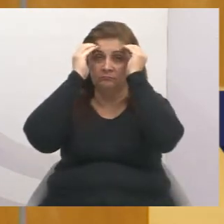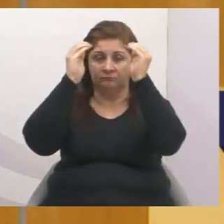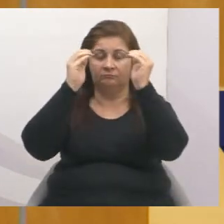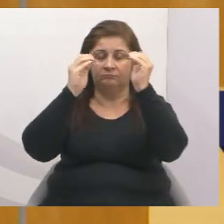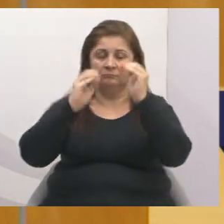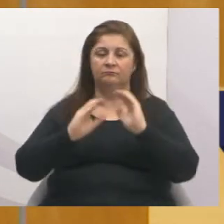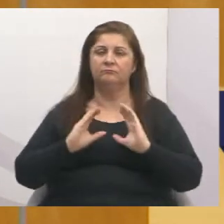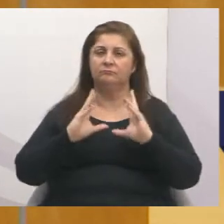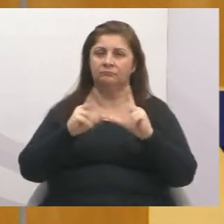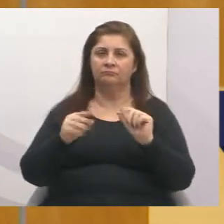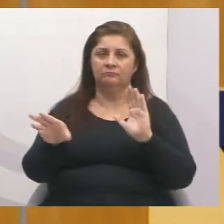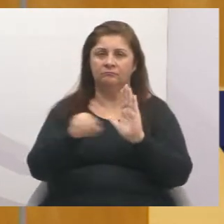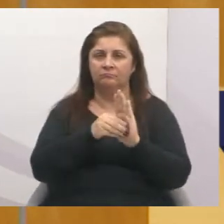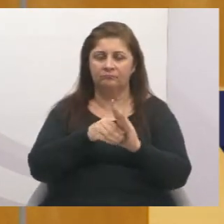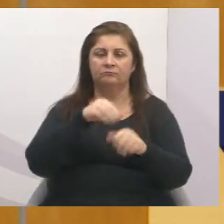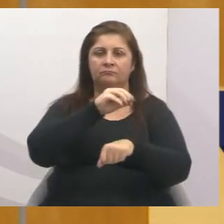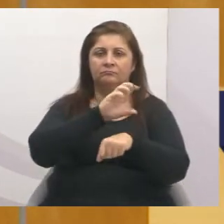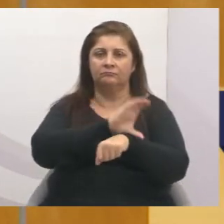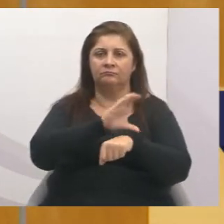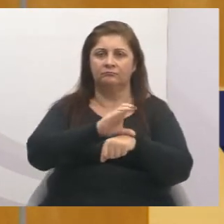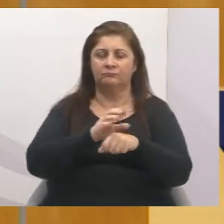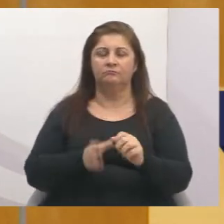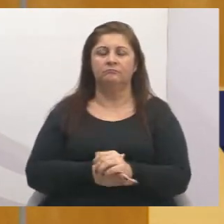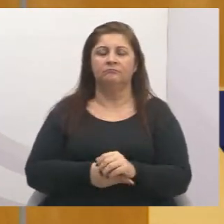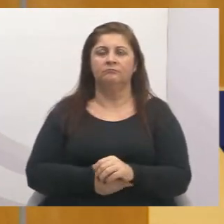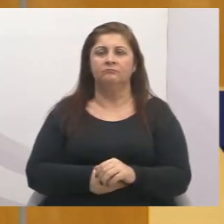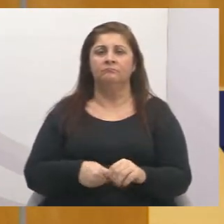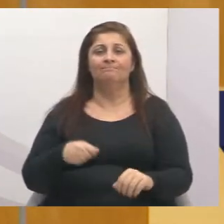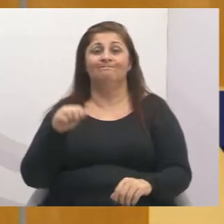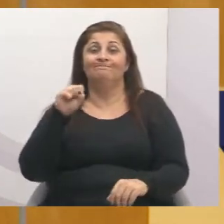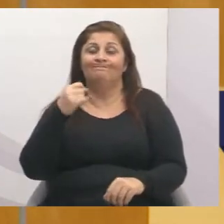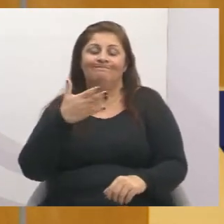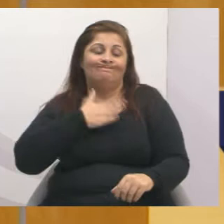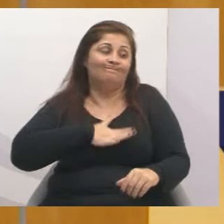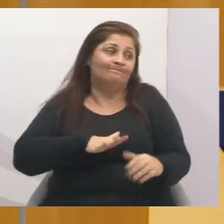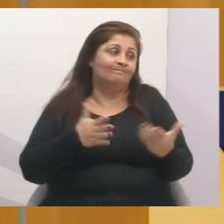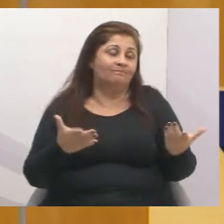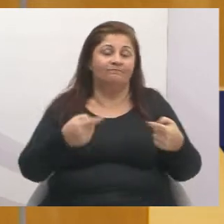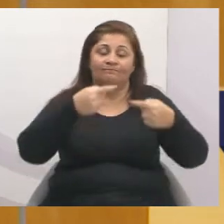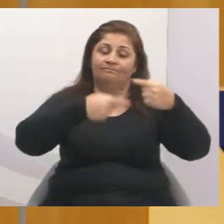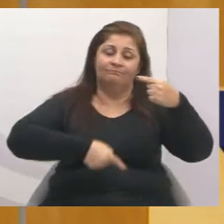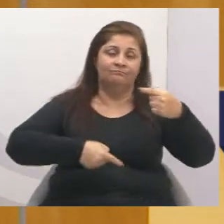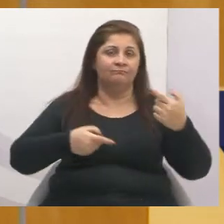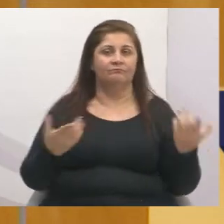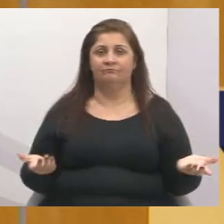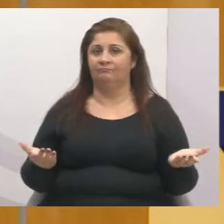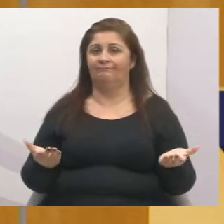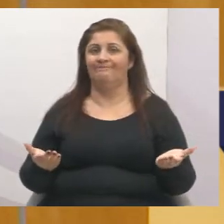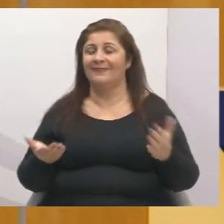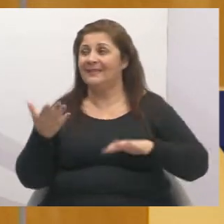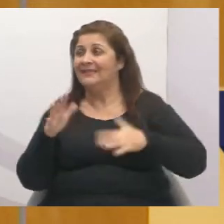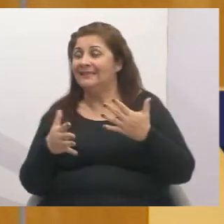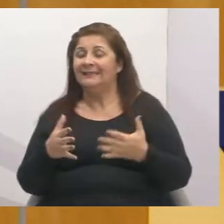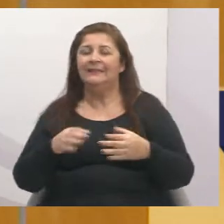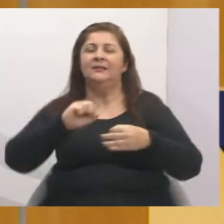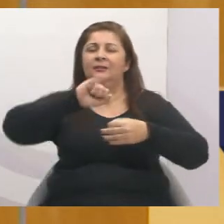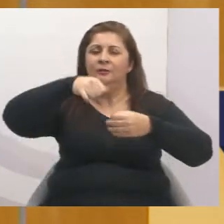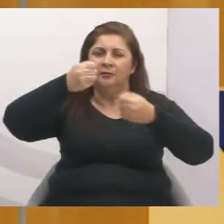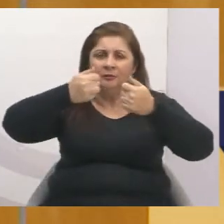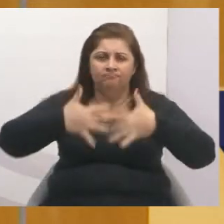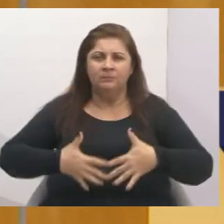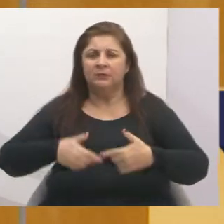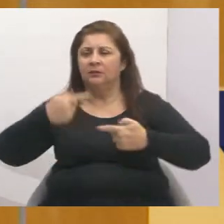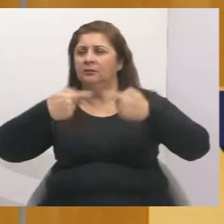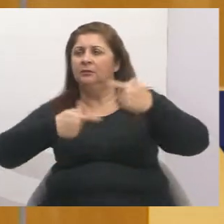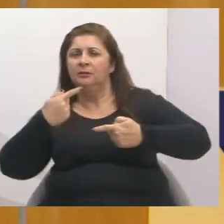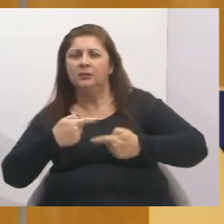são também normas constitucionais. Ainda que discordemos delas, ainda que tenhamos diversas justificativas